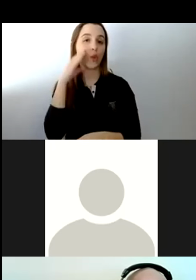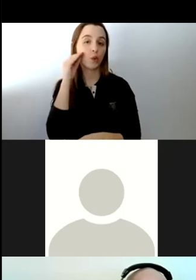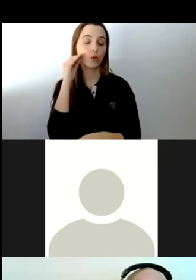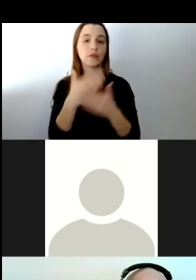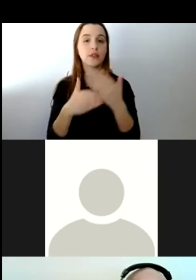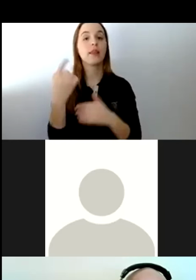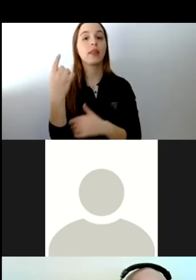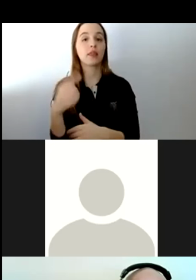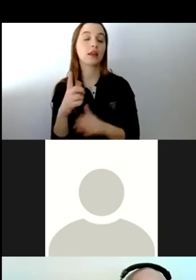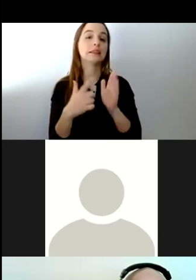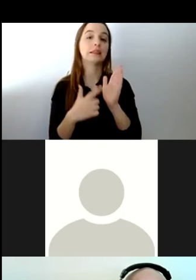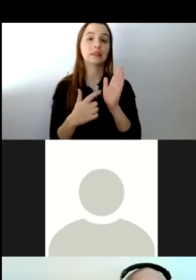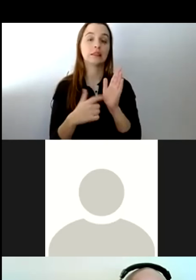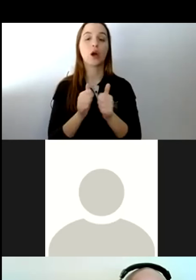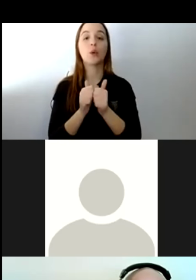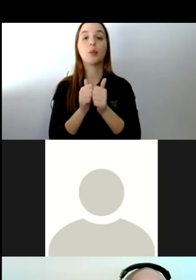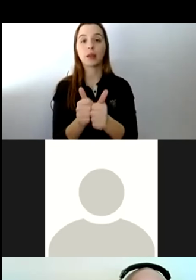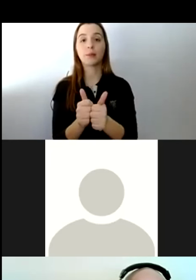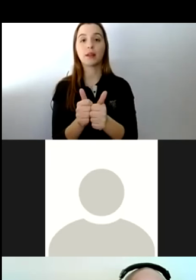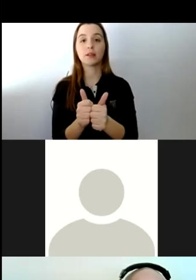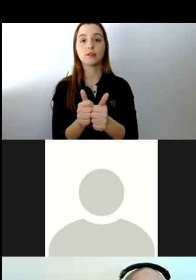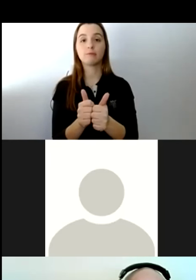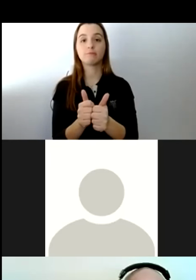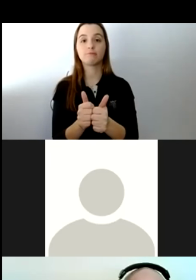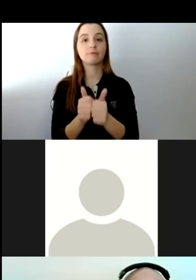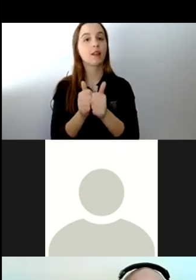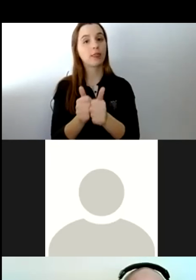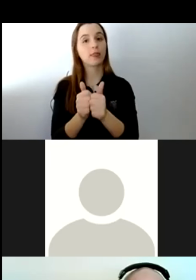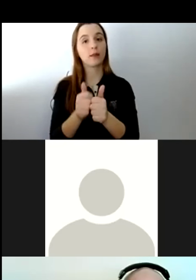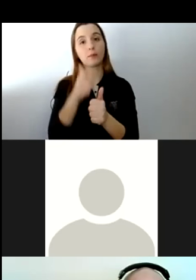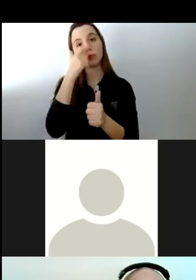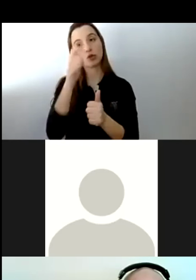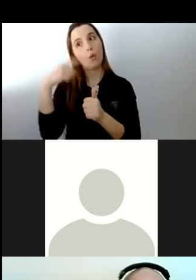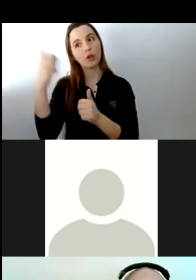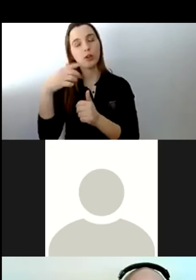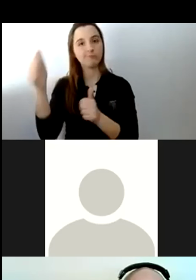que necessitem de acompanhamento permanente de uma terceira pessoa.